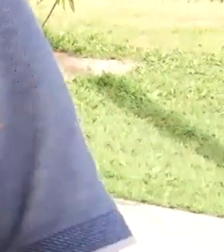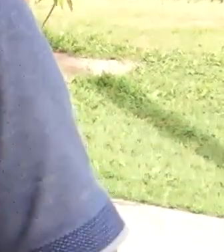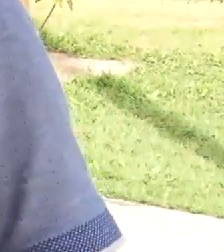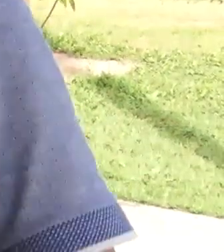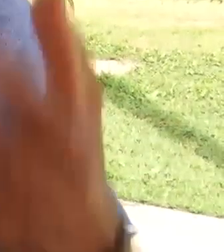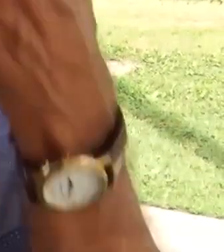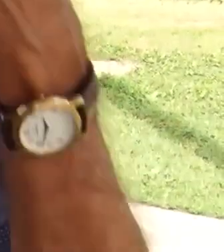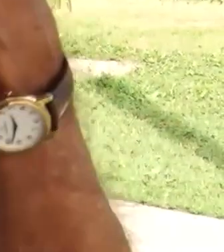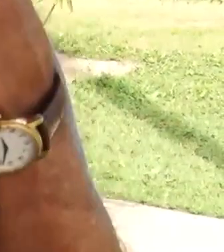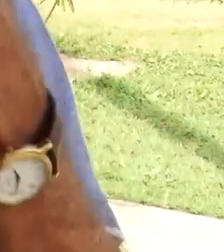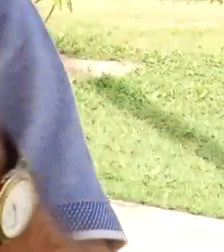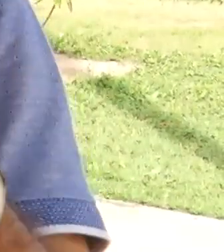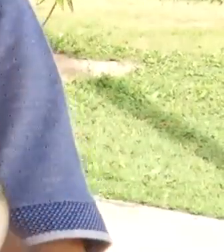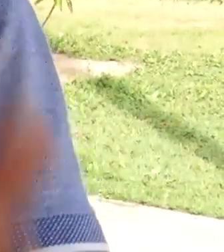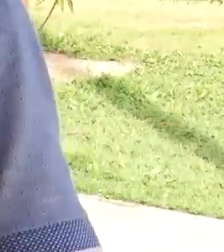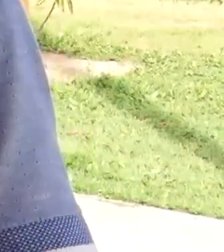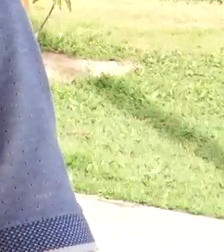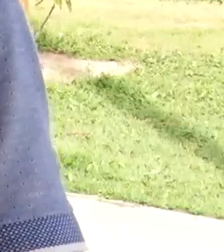psicólogos, pedagogos,